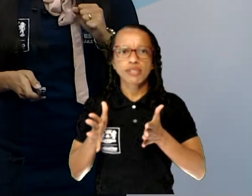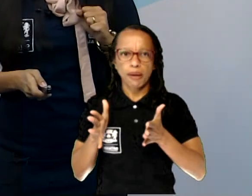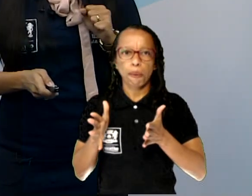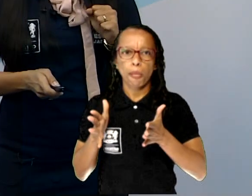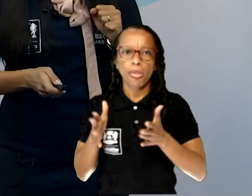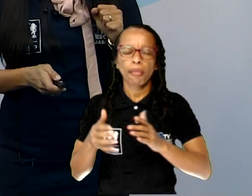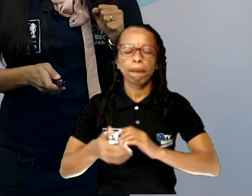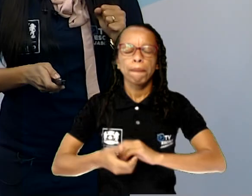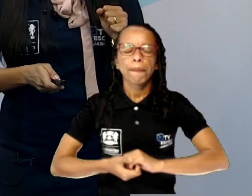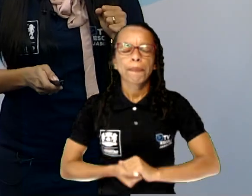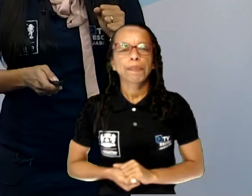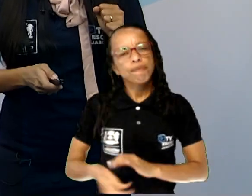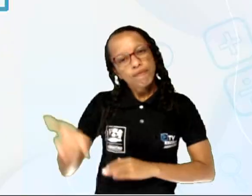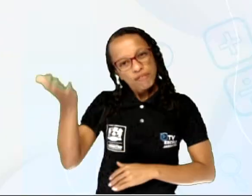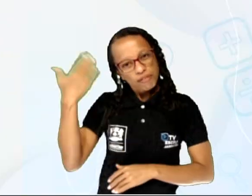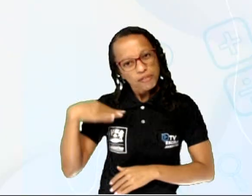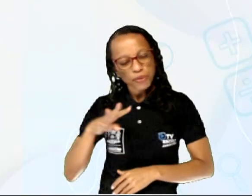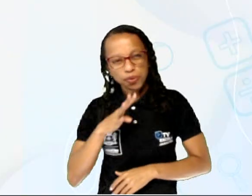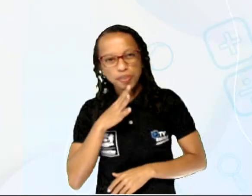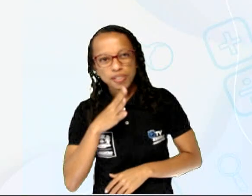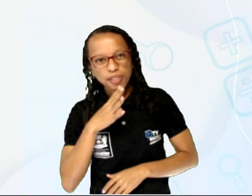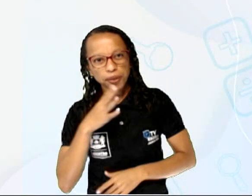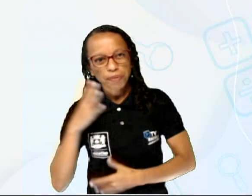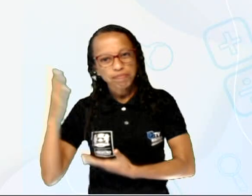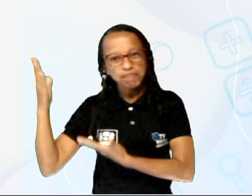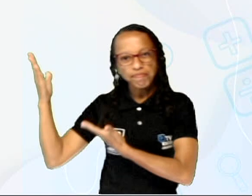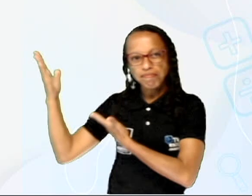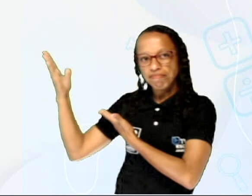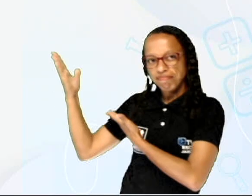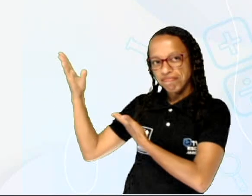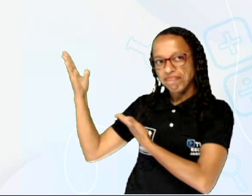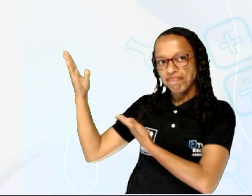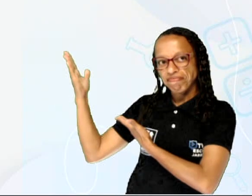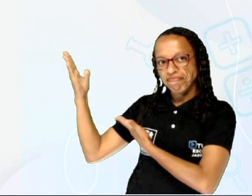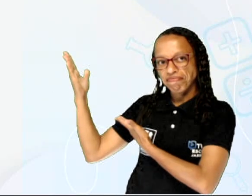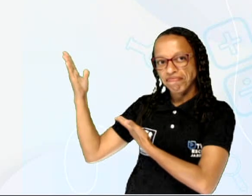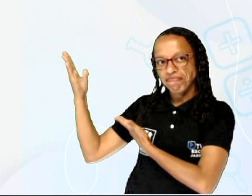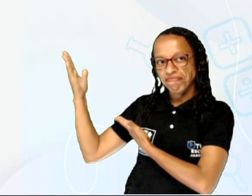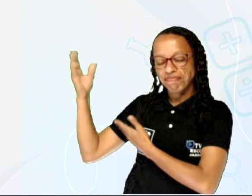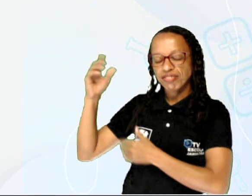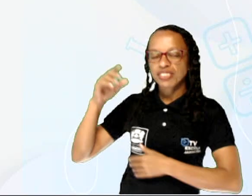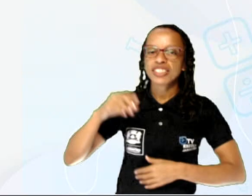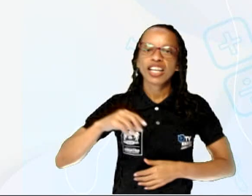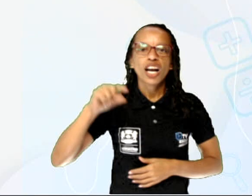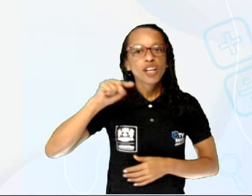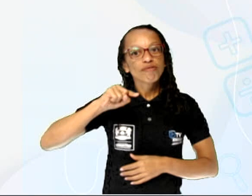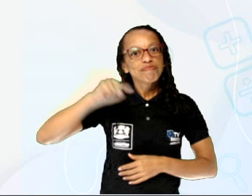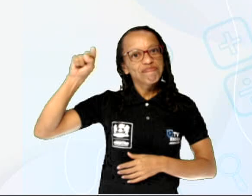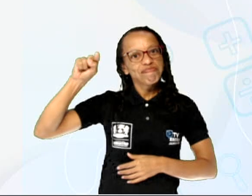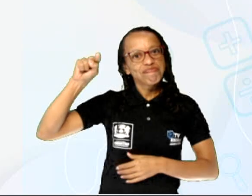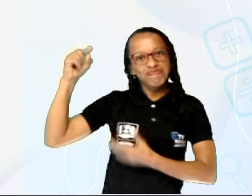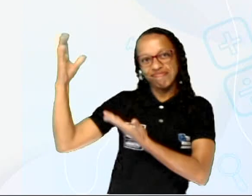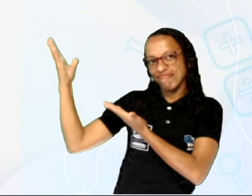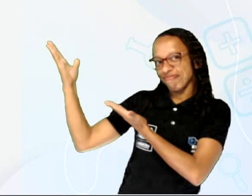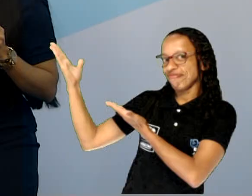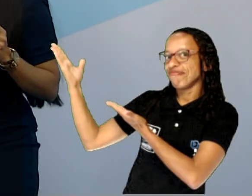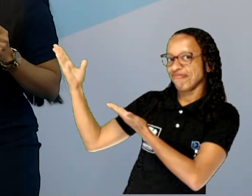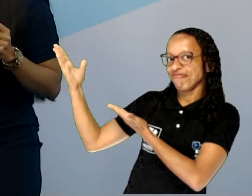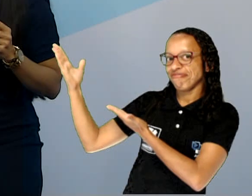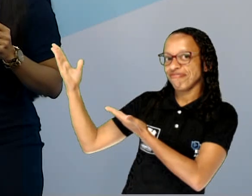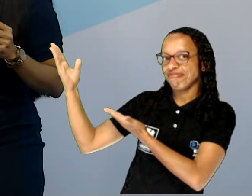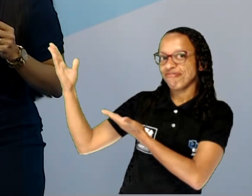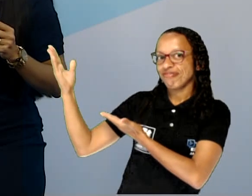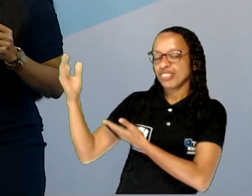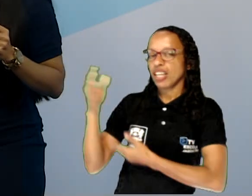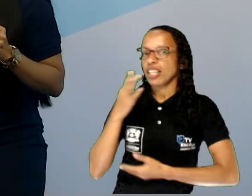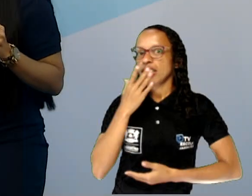conhecer esses sinais gráficos? Né? O acento agudo, esse tracinho aí, ó, botei ele bem grandão aqui para vocês verem, é o